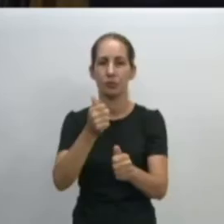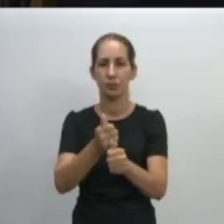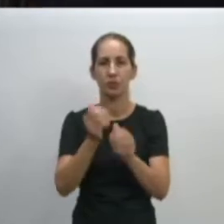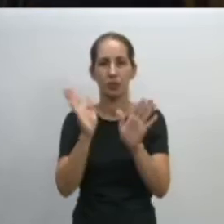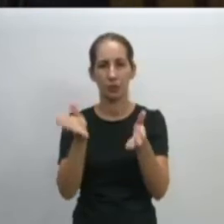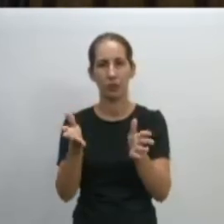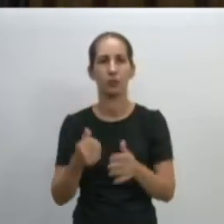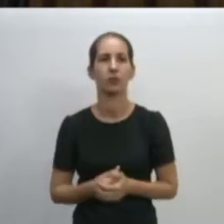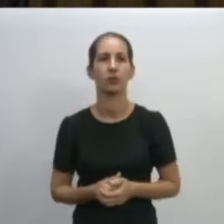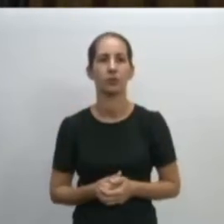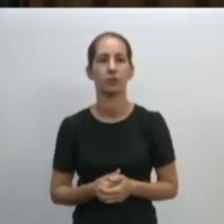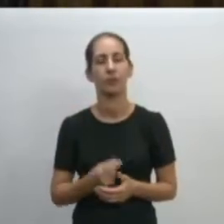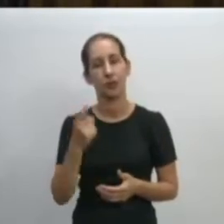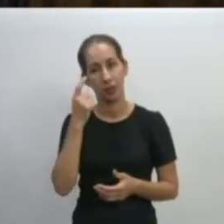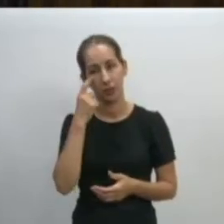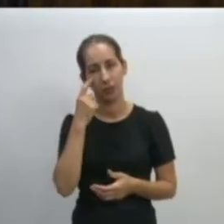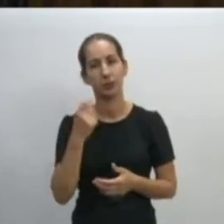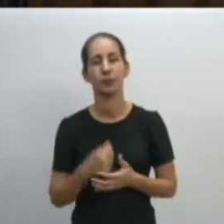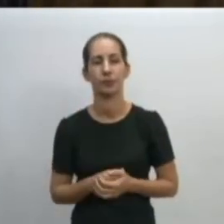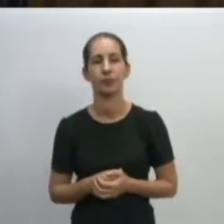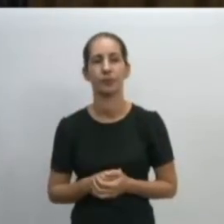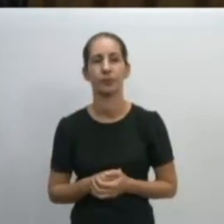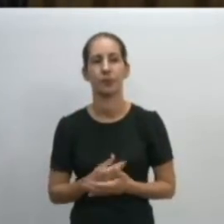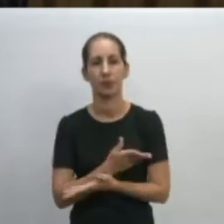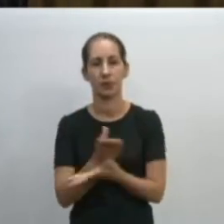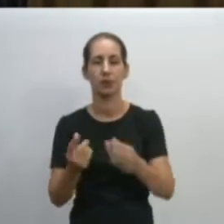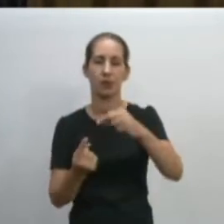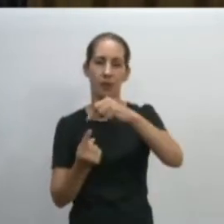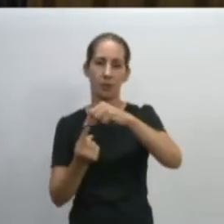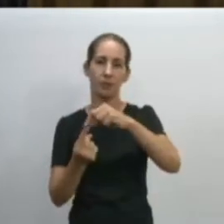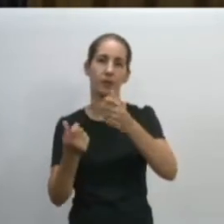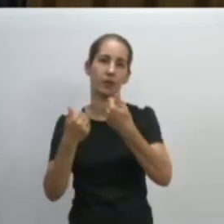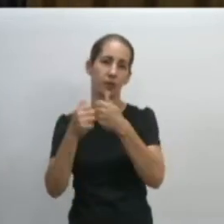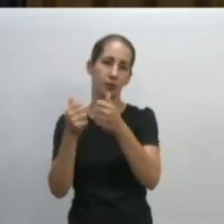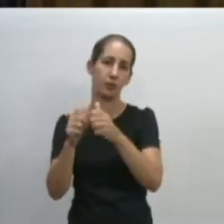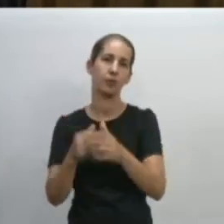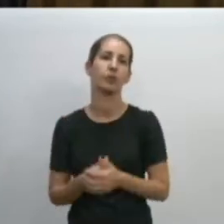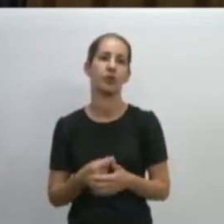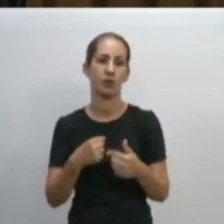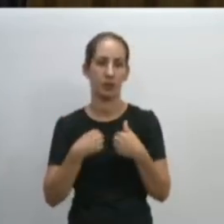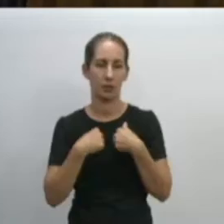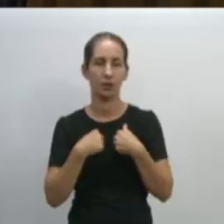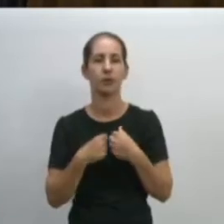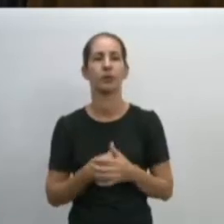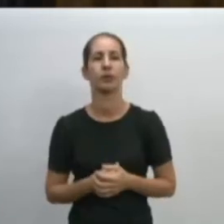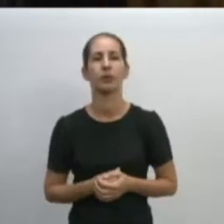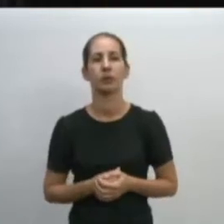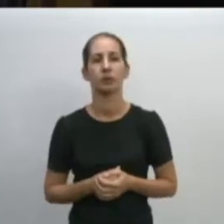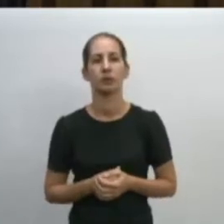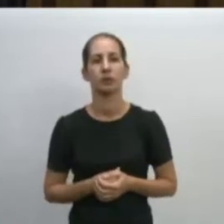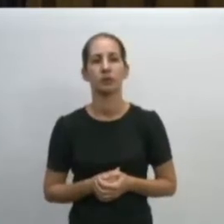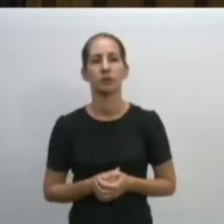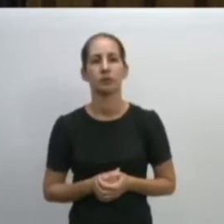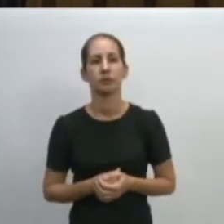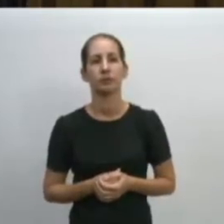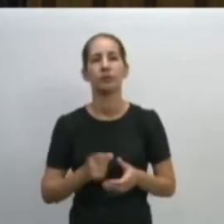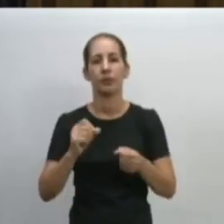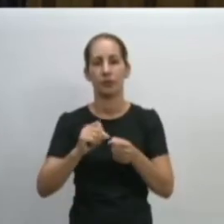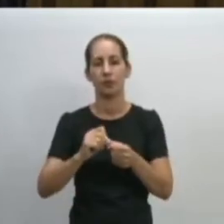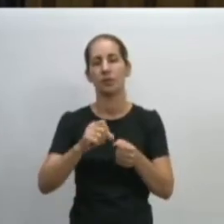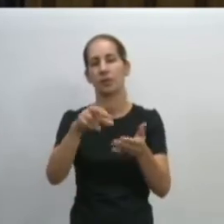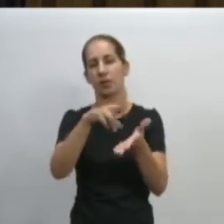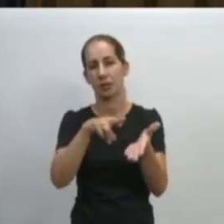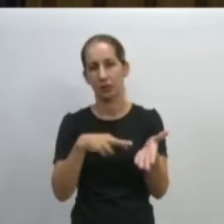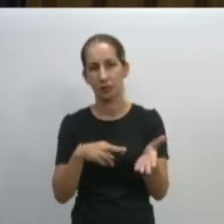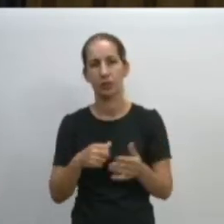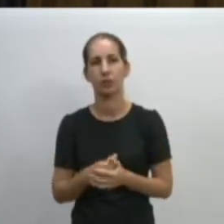esse, e que a gente fique atento aí à situação desses abrigos. E eu vou, particularmente, eu vou fazer esse relatório,